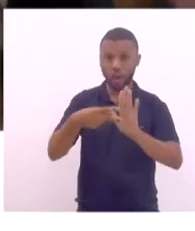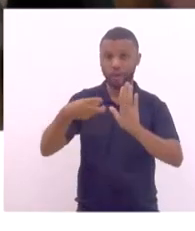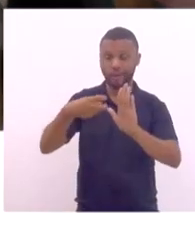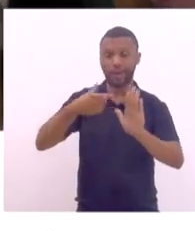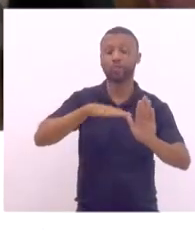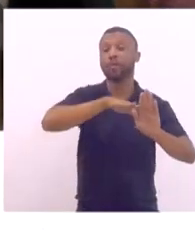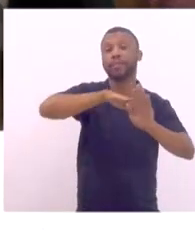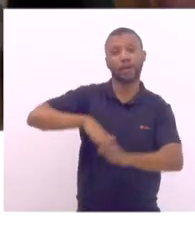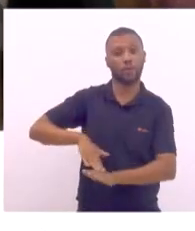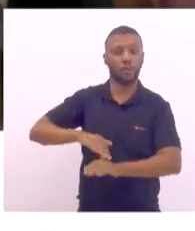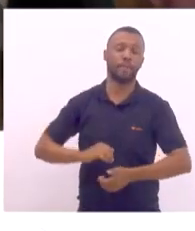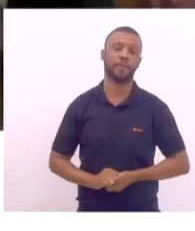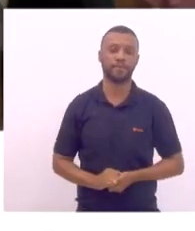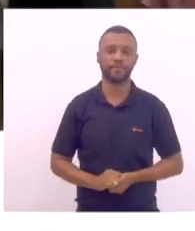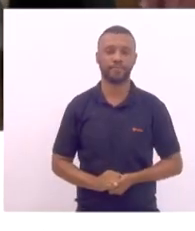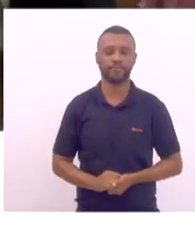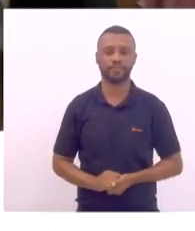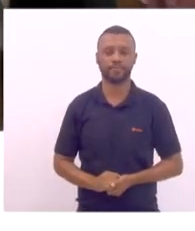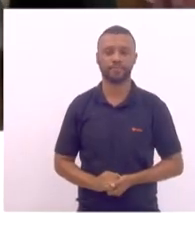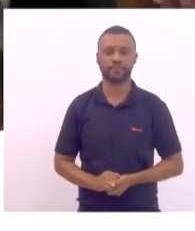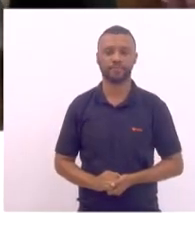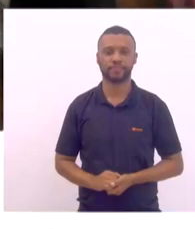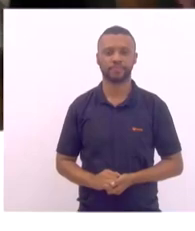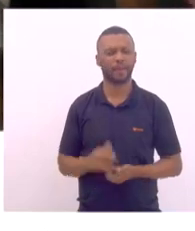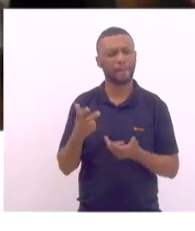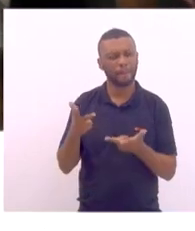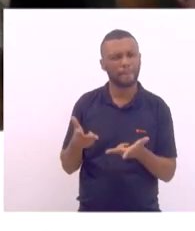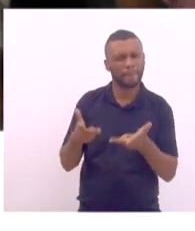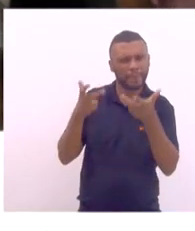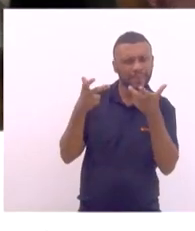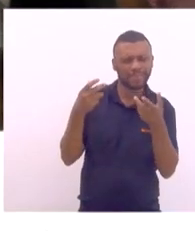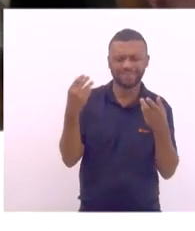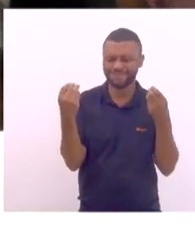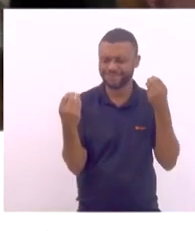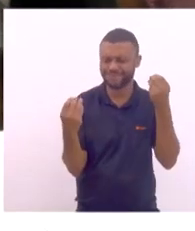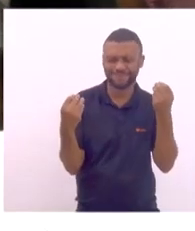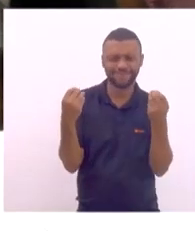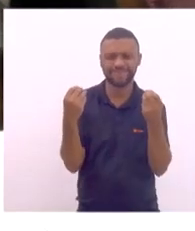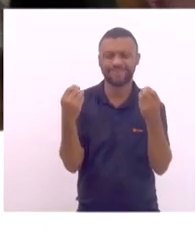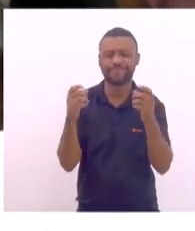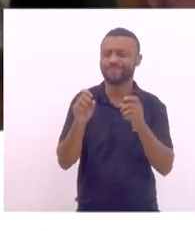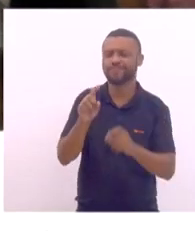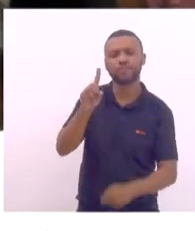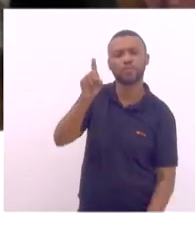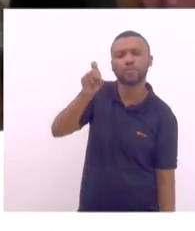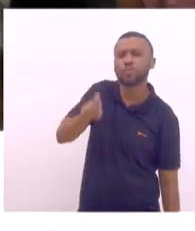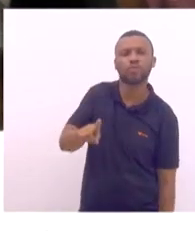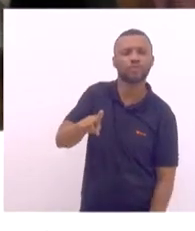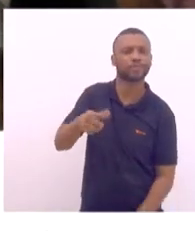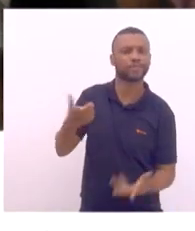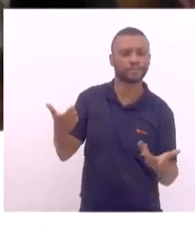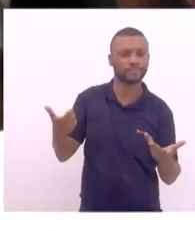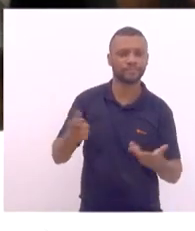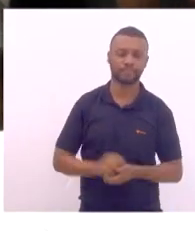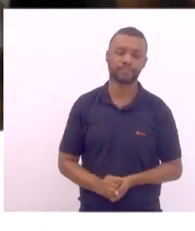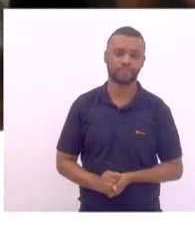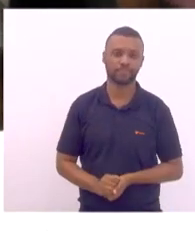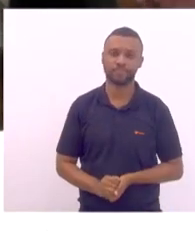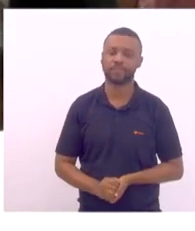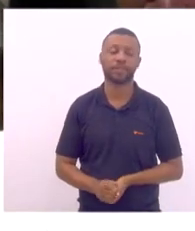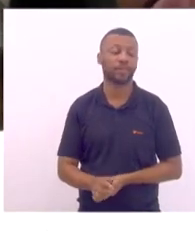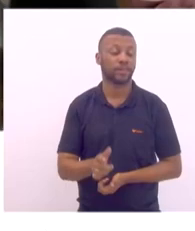Então, veja que embrólio nós chegamos. Porque eu não posso